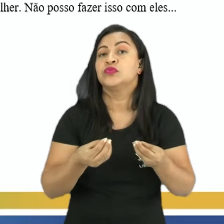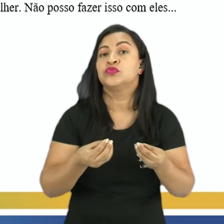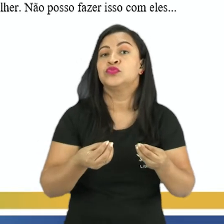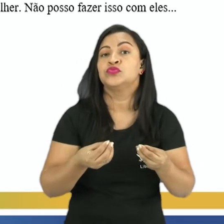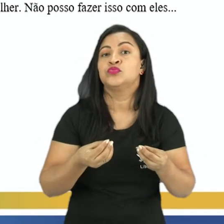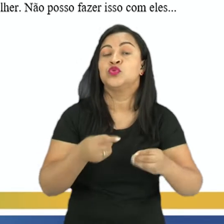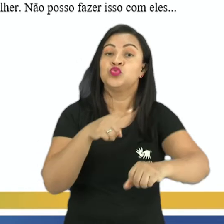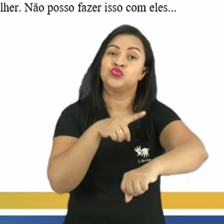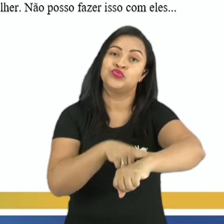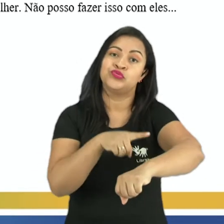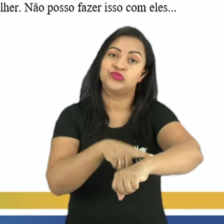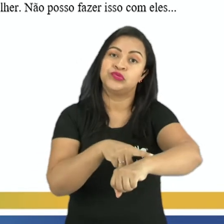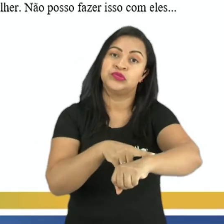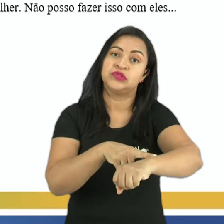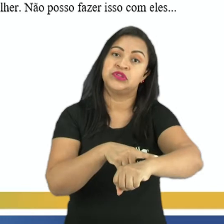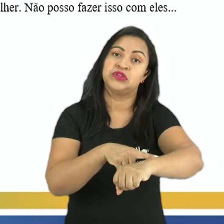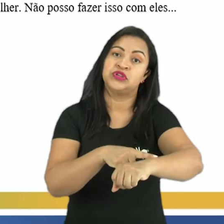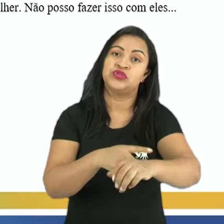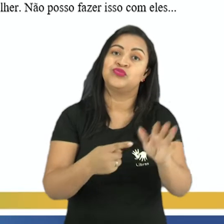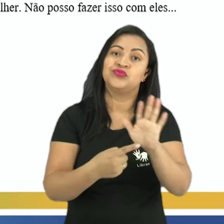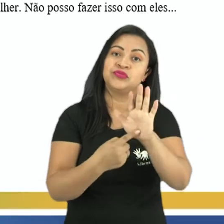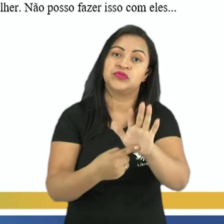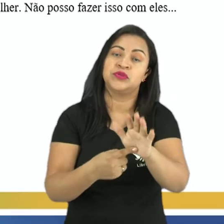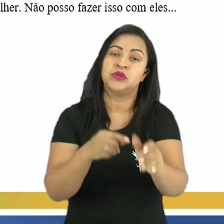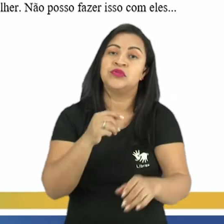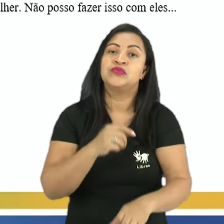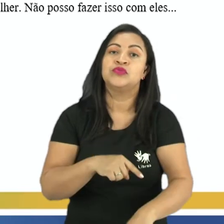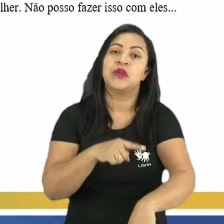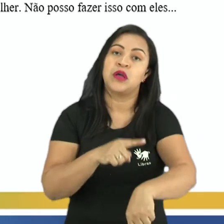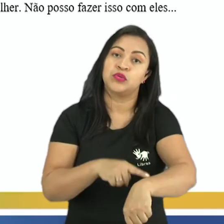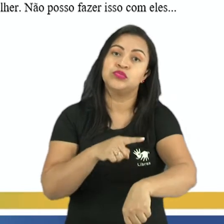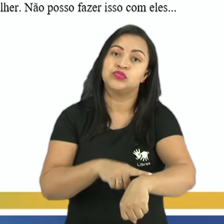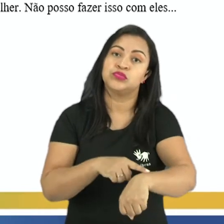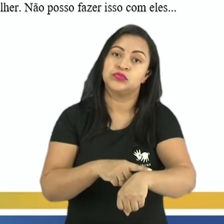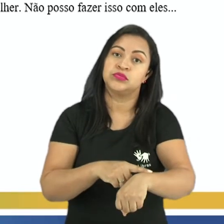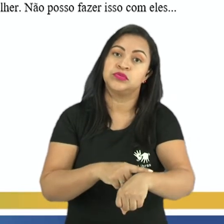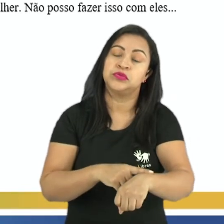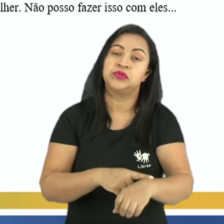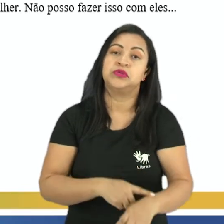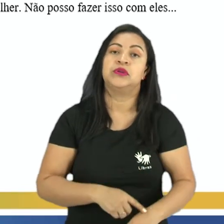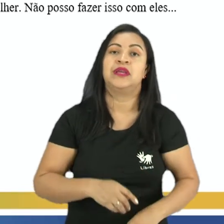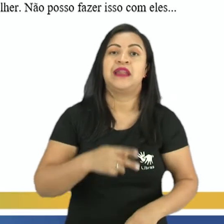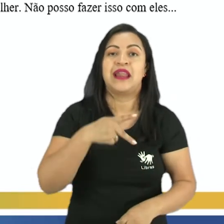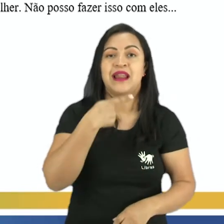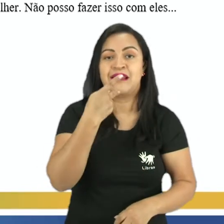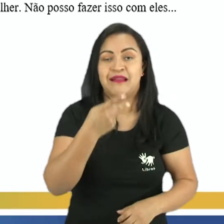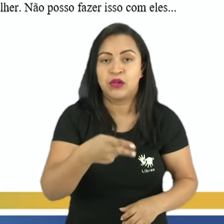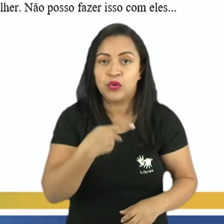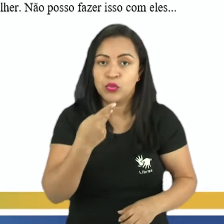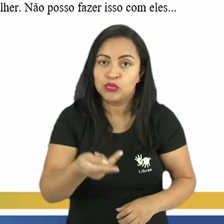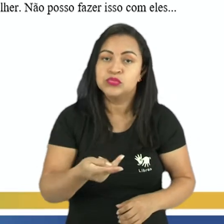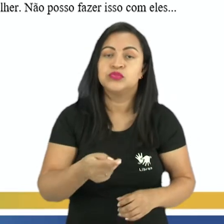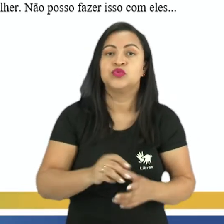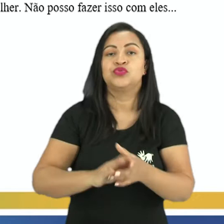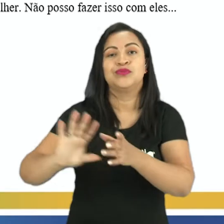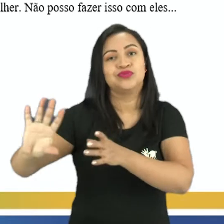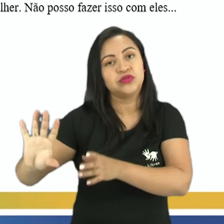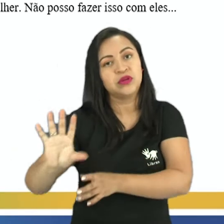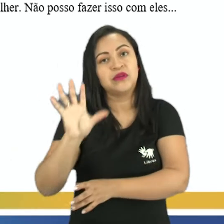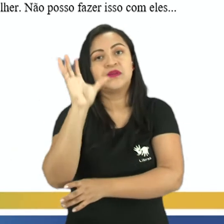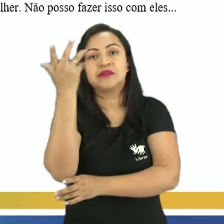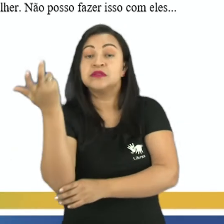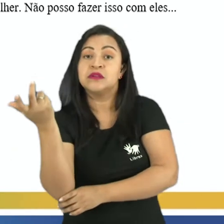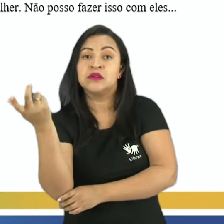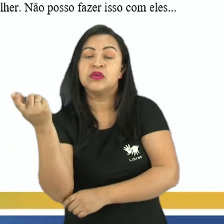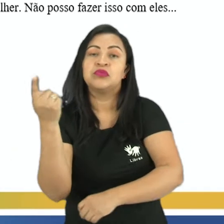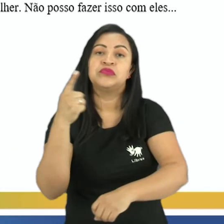representação, que eu tenho a duração da cena, da história que está sendo narrada, o tempo de ação, que são os anos ou a